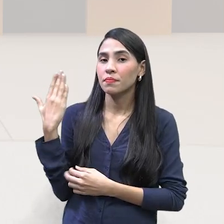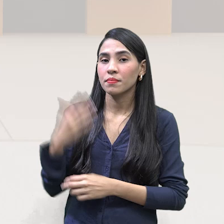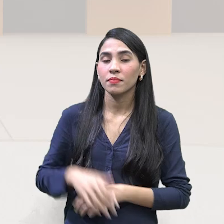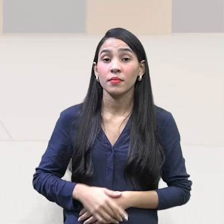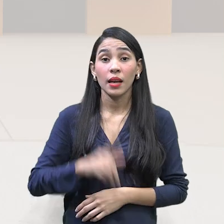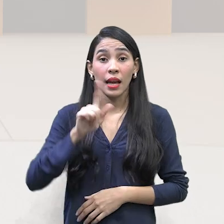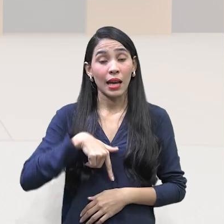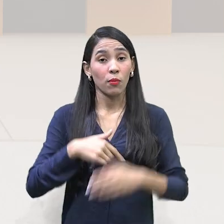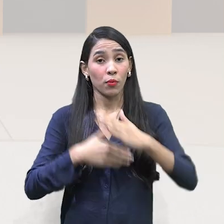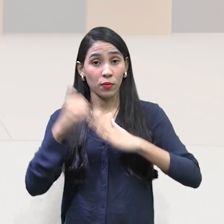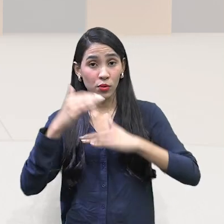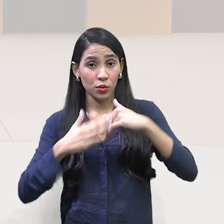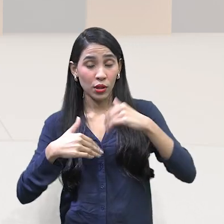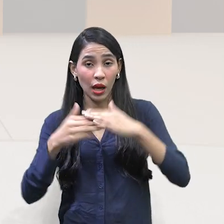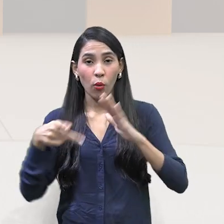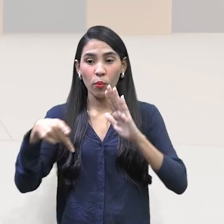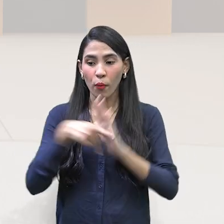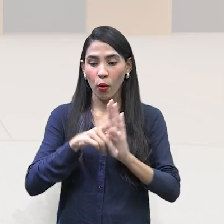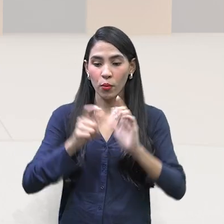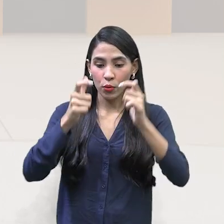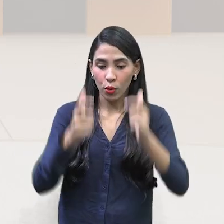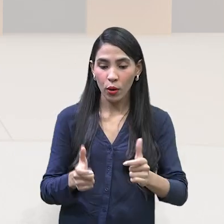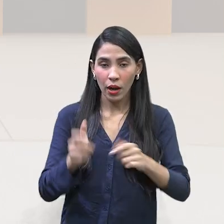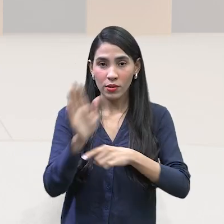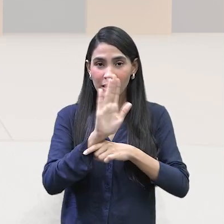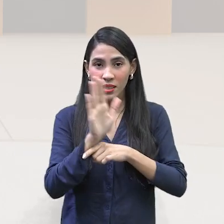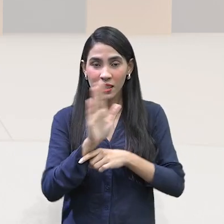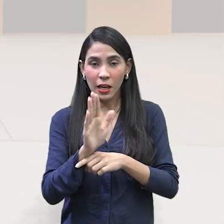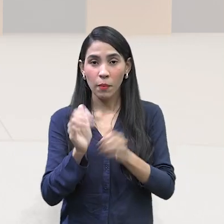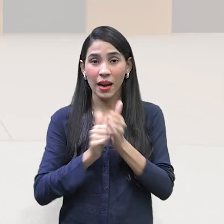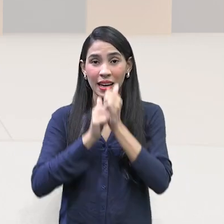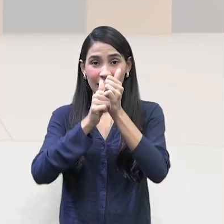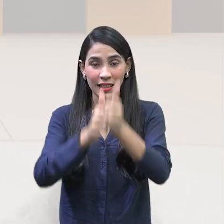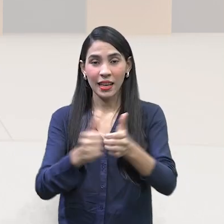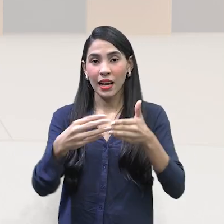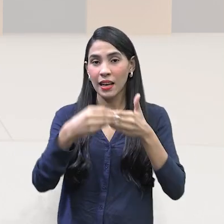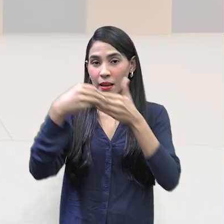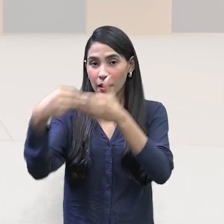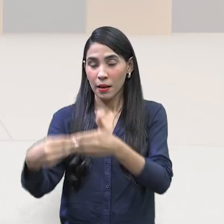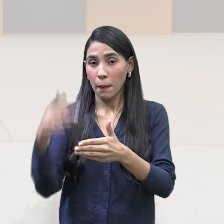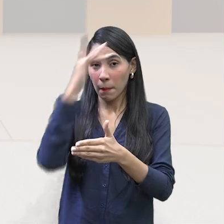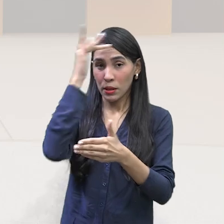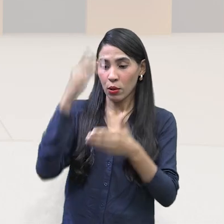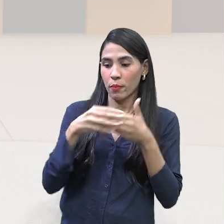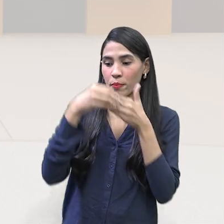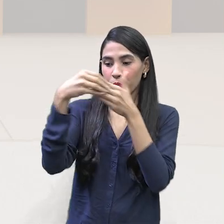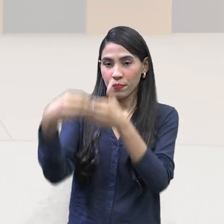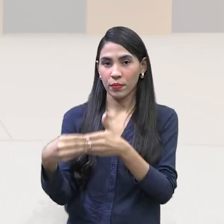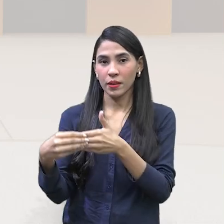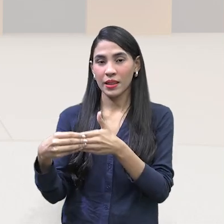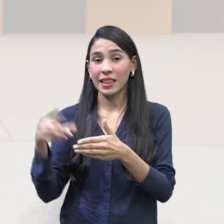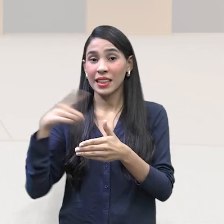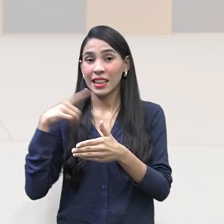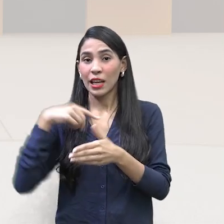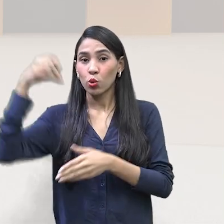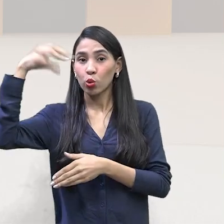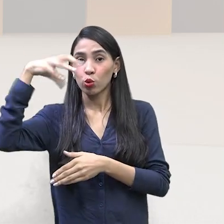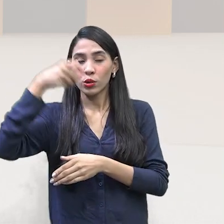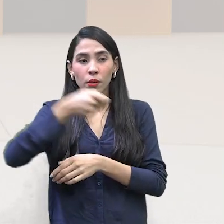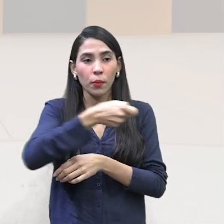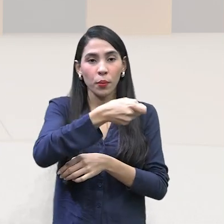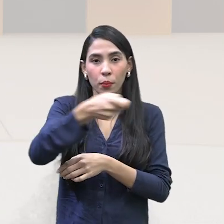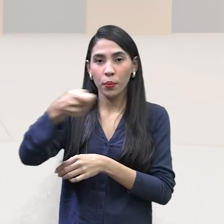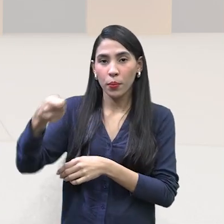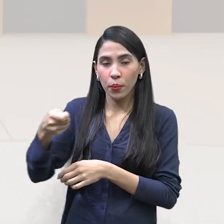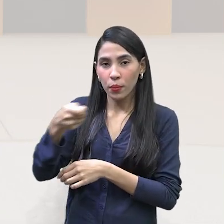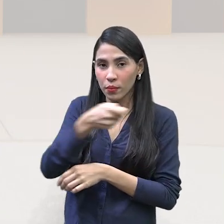era um funcionário do cinema que guiava os espectadores lá até os lugares com uma lanterna, após o início da sessão. Ah, professora, eu pensava